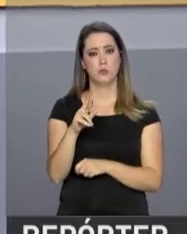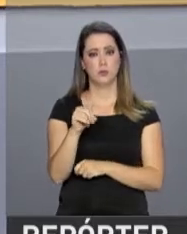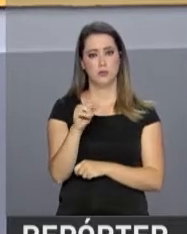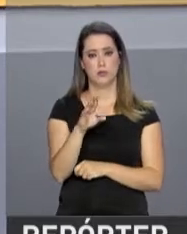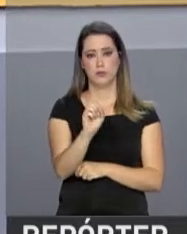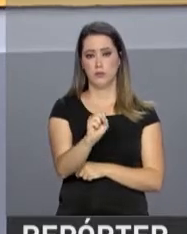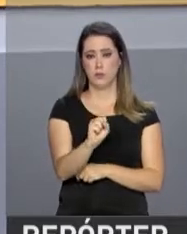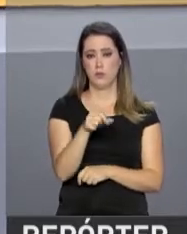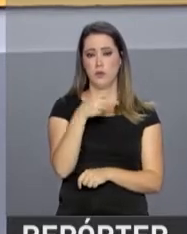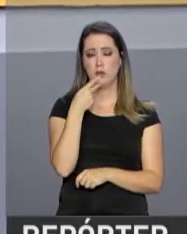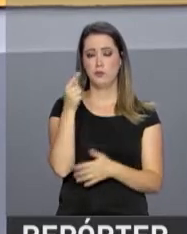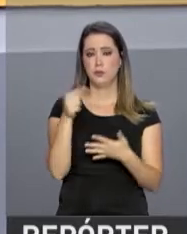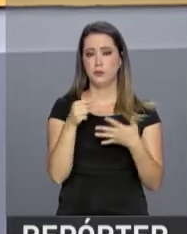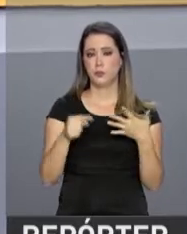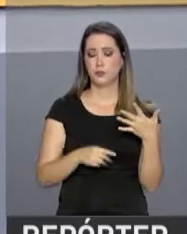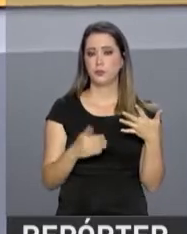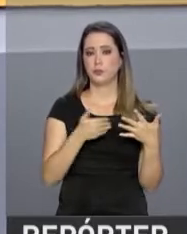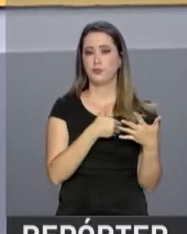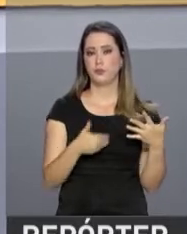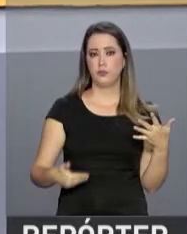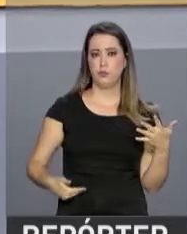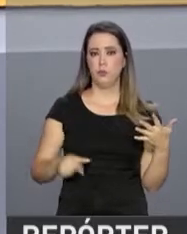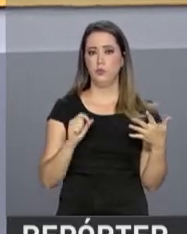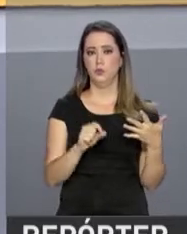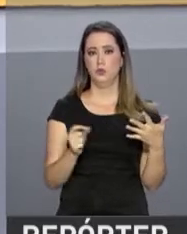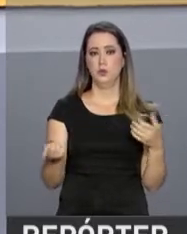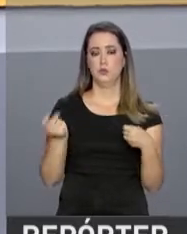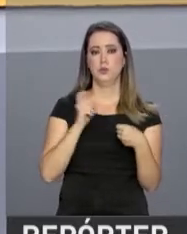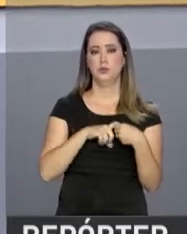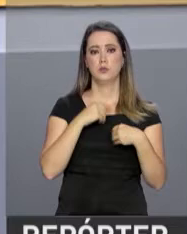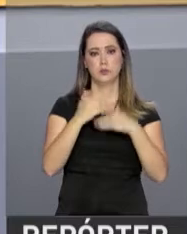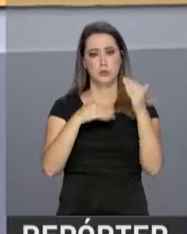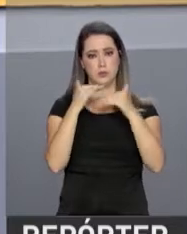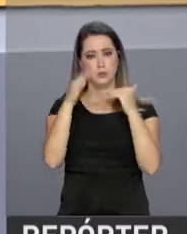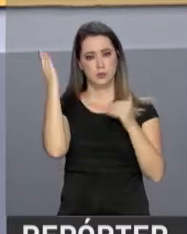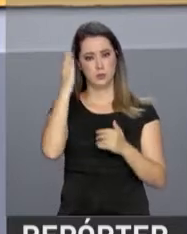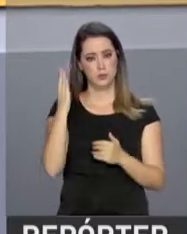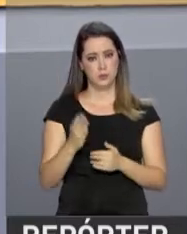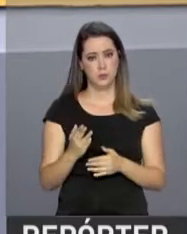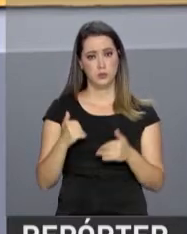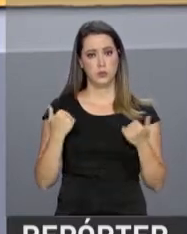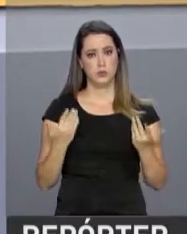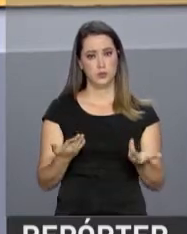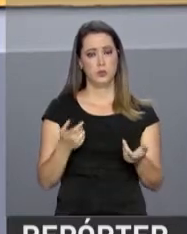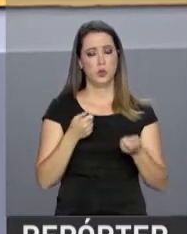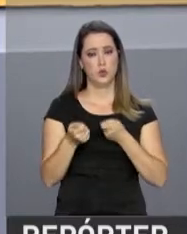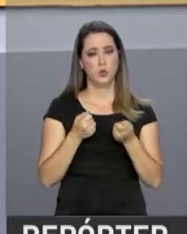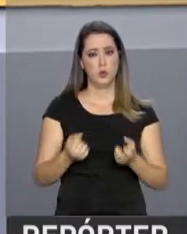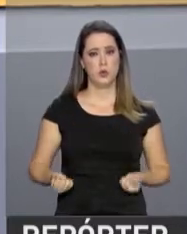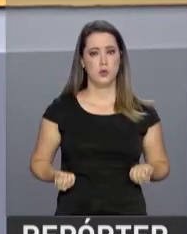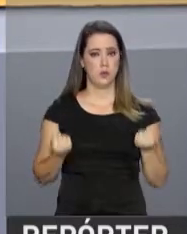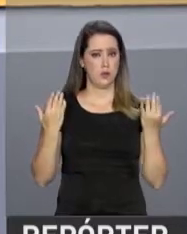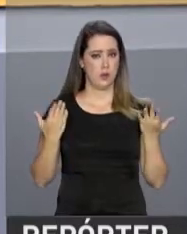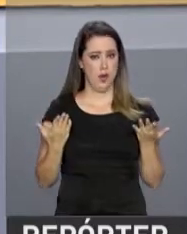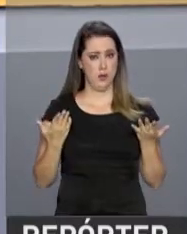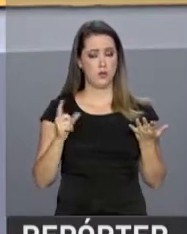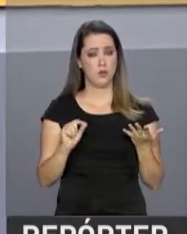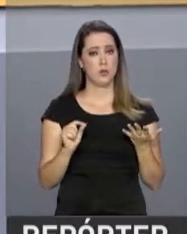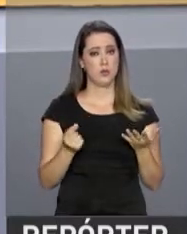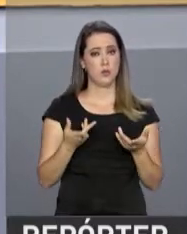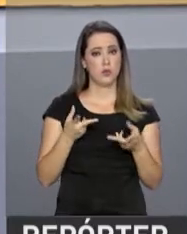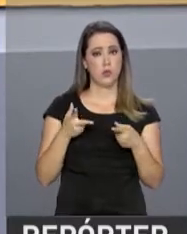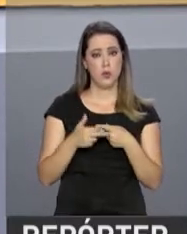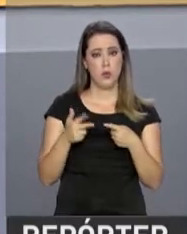árabes e citou as medidas tomadas pelo governo para a retomada da economia brasileira como o controle dos gastos públicos a